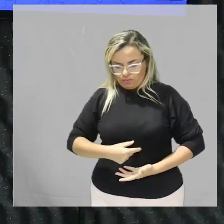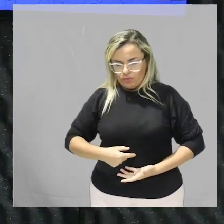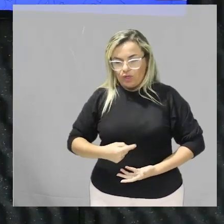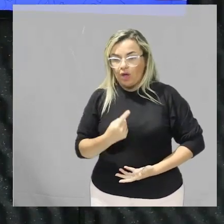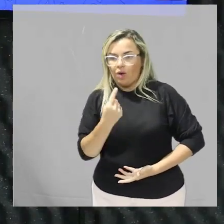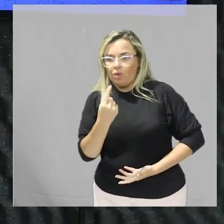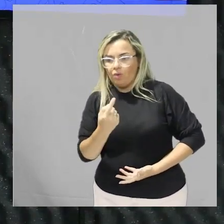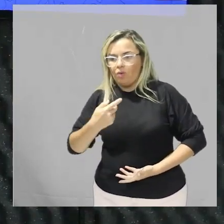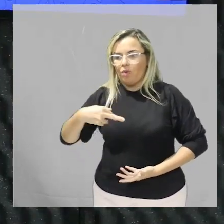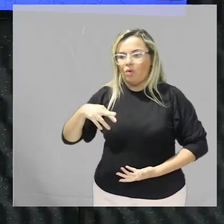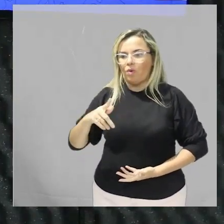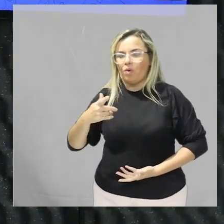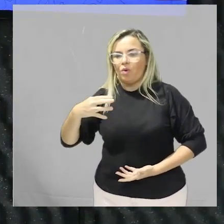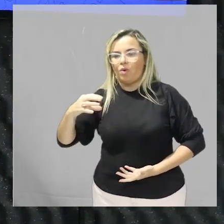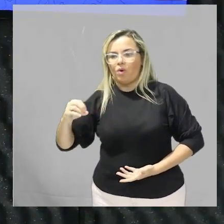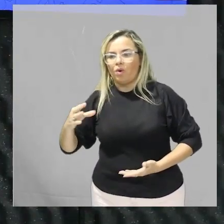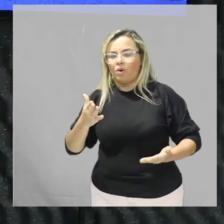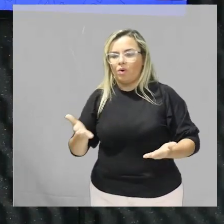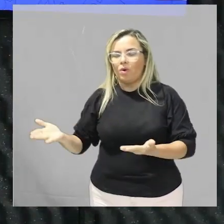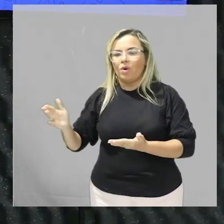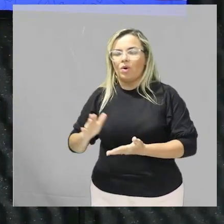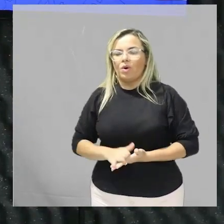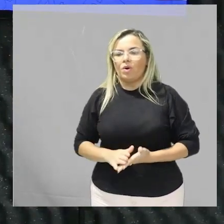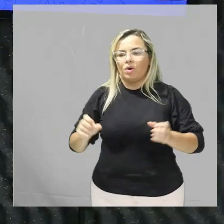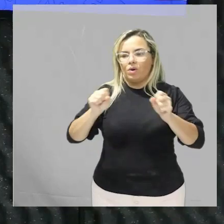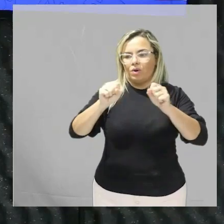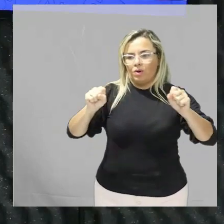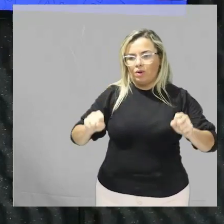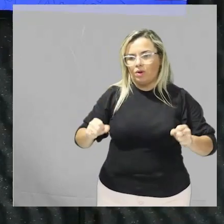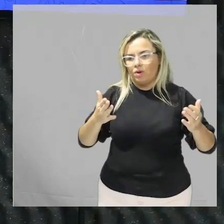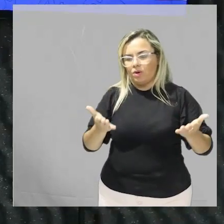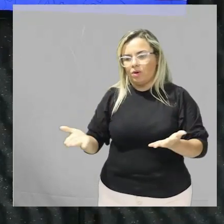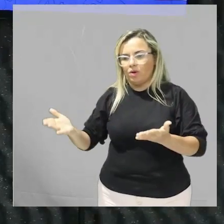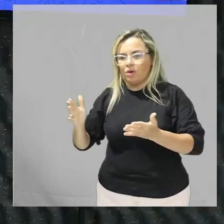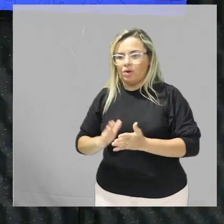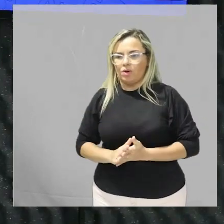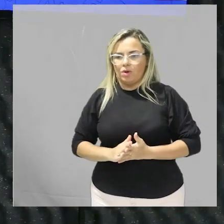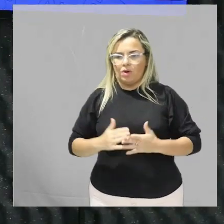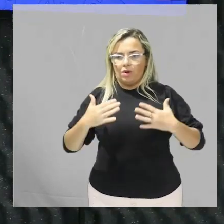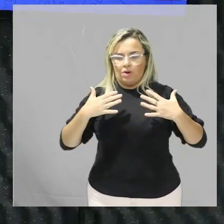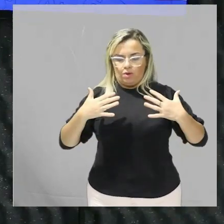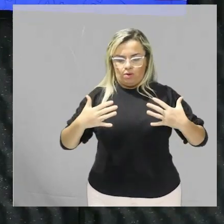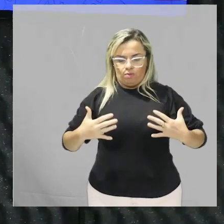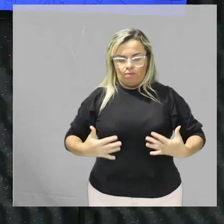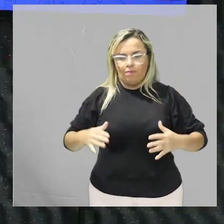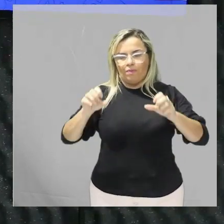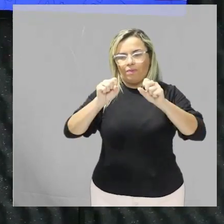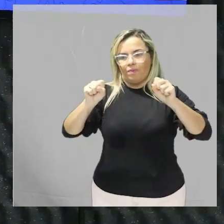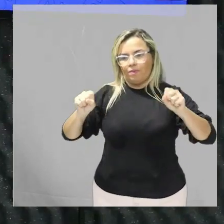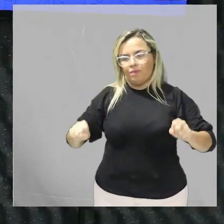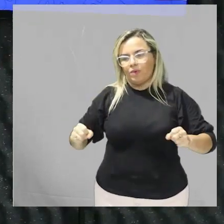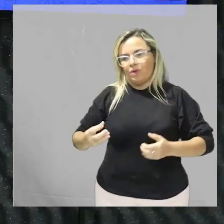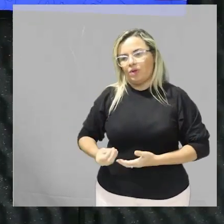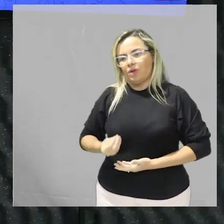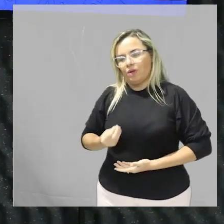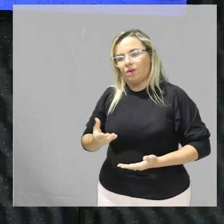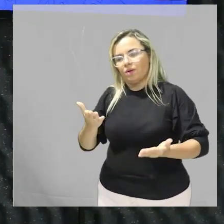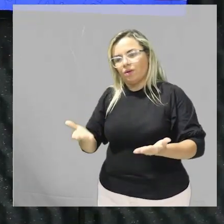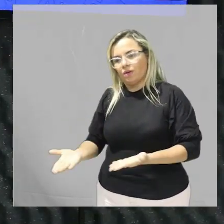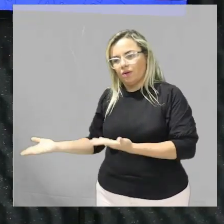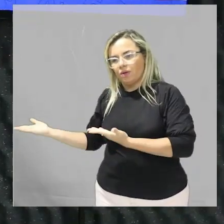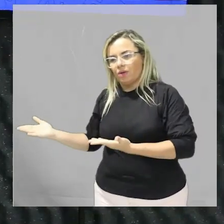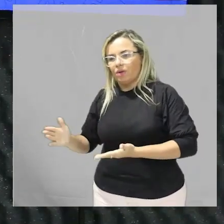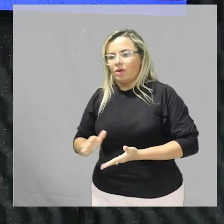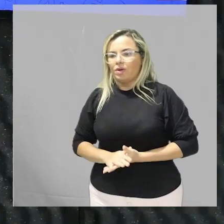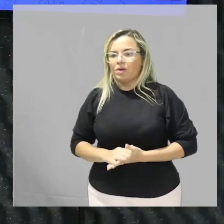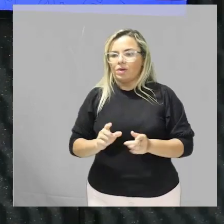órgãos de um determinado aparelho vai formar o que nós chamamos de sistema. Aí a gente pode mencionar aqui o sistema